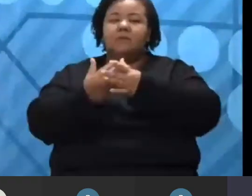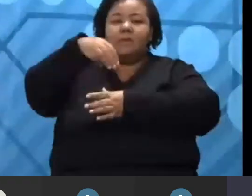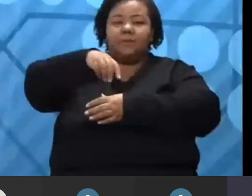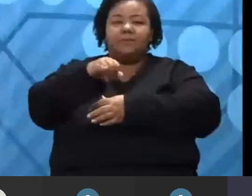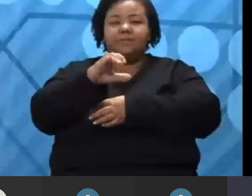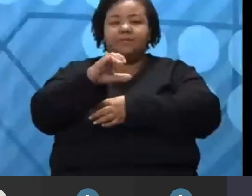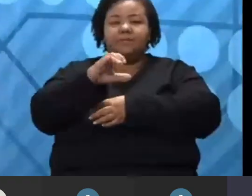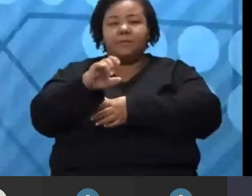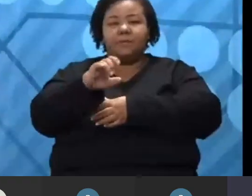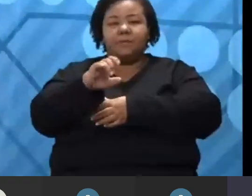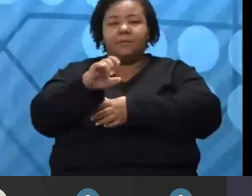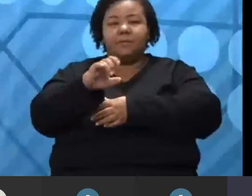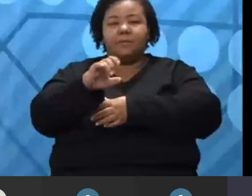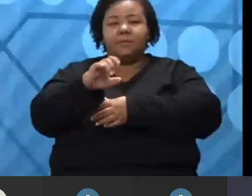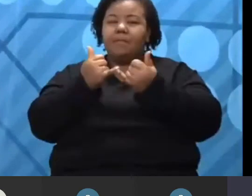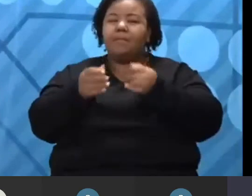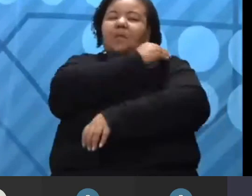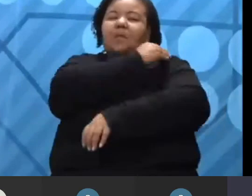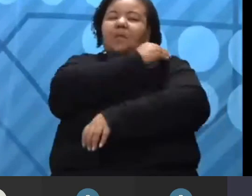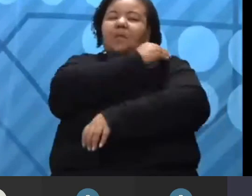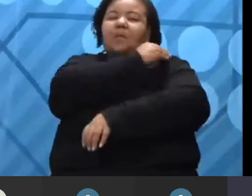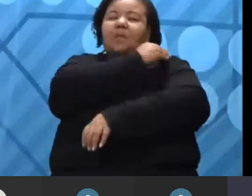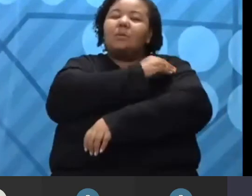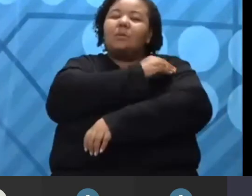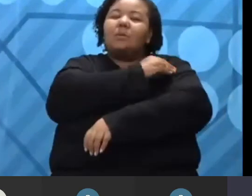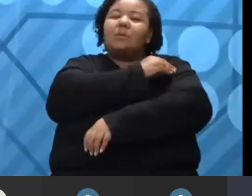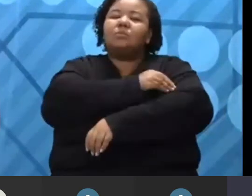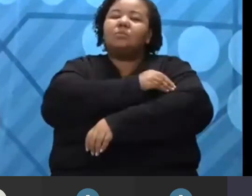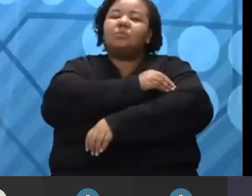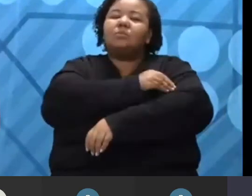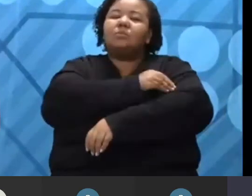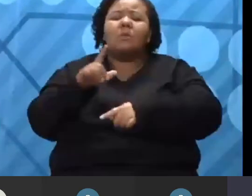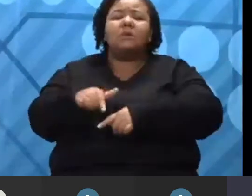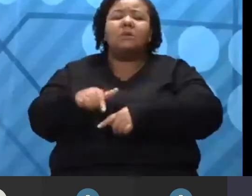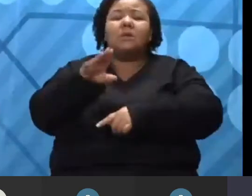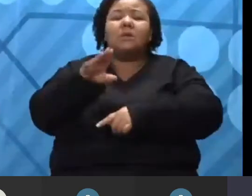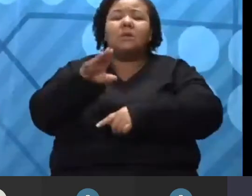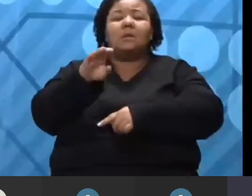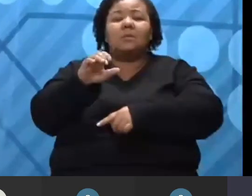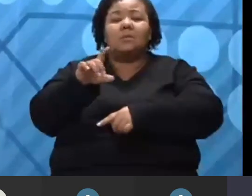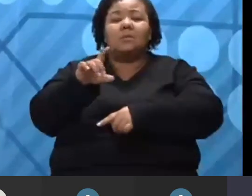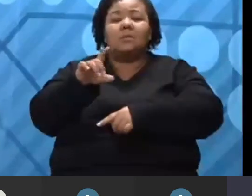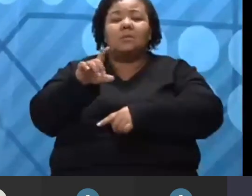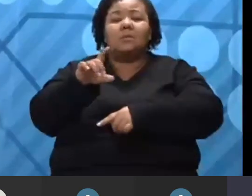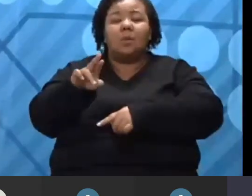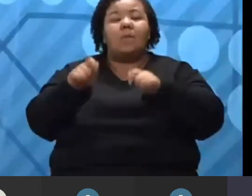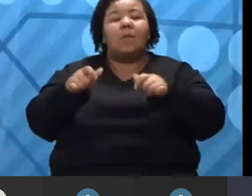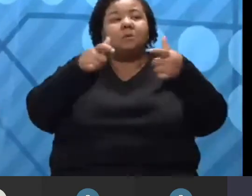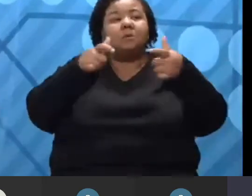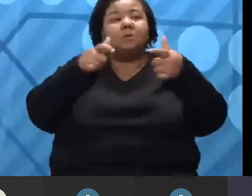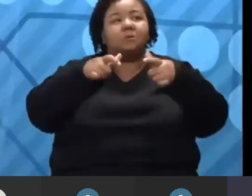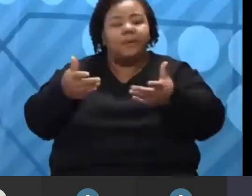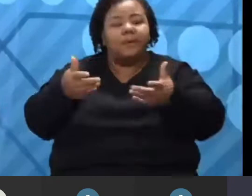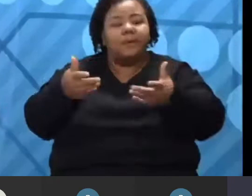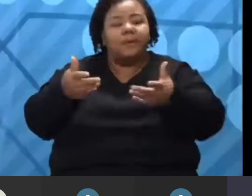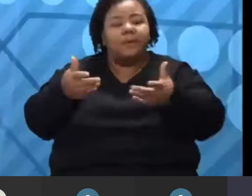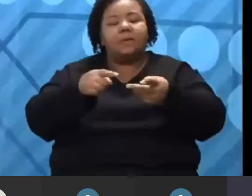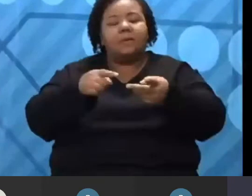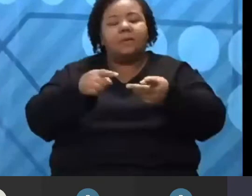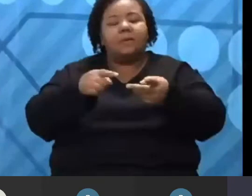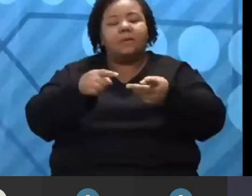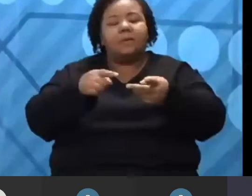algodonoso, tá? E onde que você encontra um fungo filamentoso, um bolor? Você pode encontrar no ambiente, no alimento,